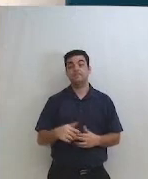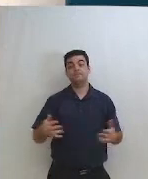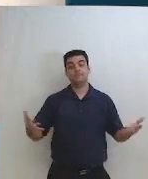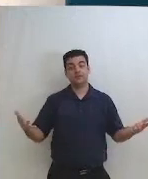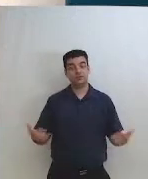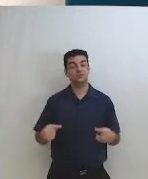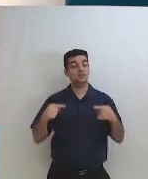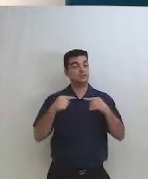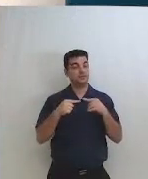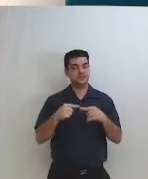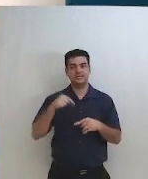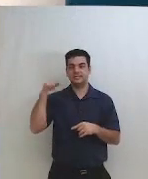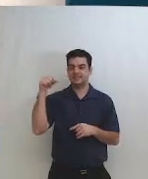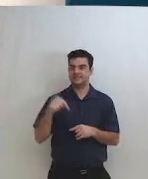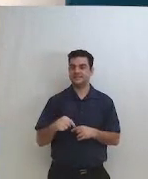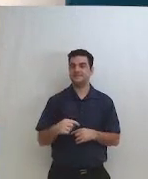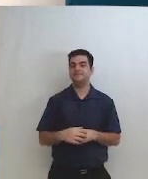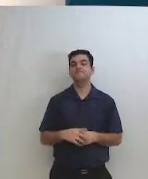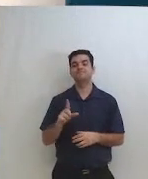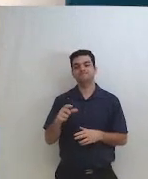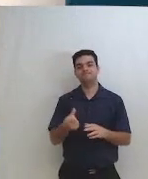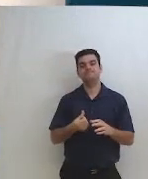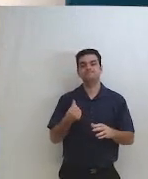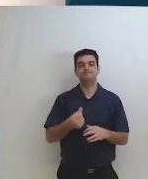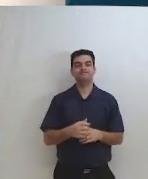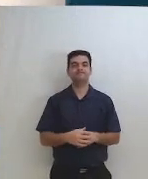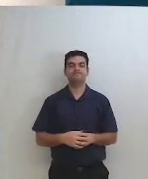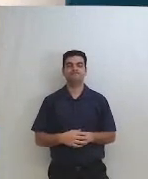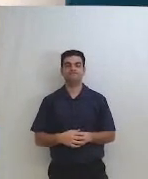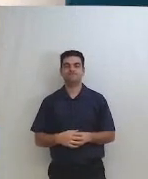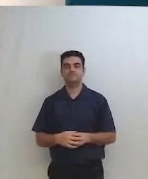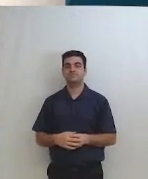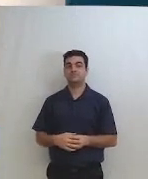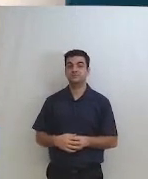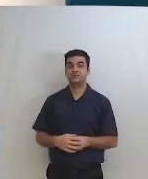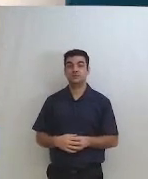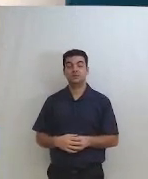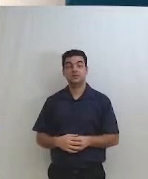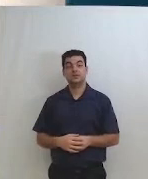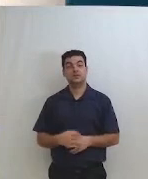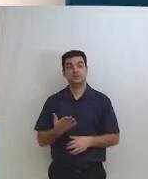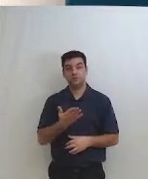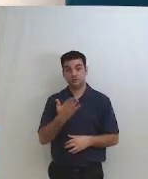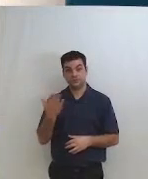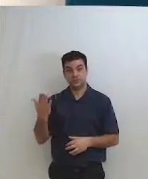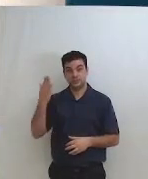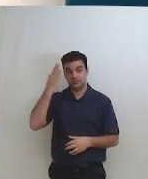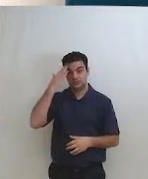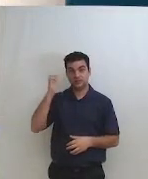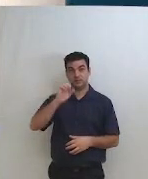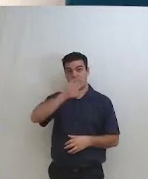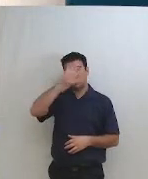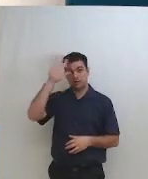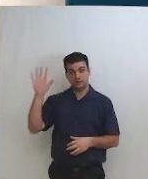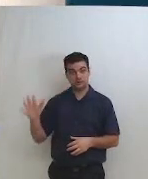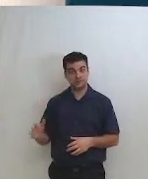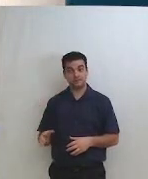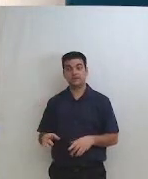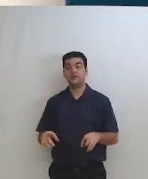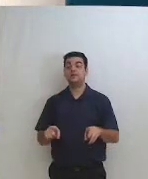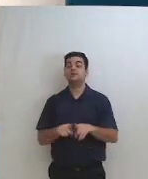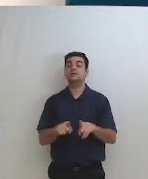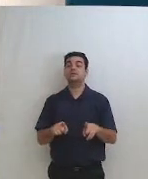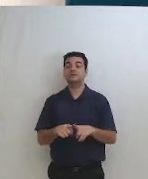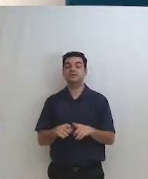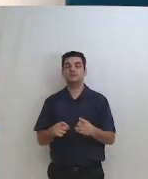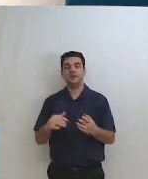egrégia sexta turma. E para que vossas excelências não incidam num aprofundamento de